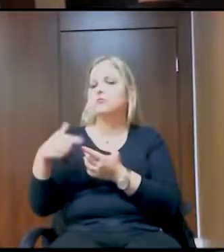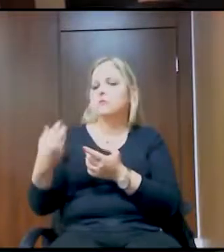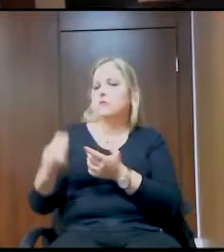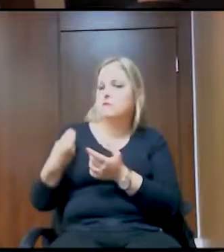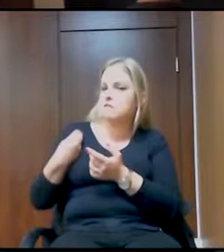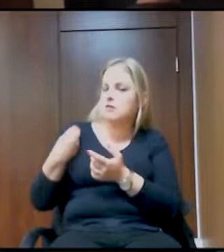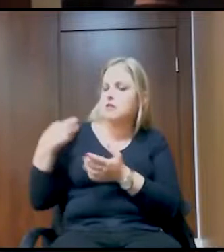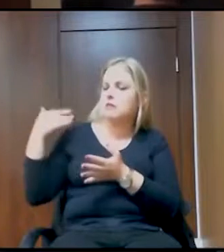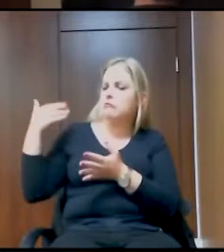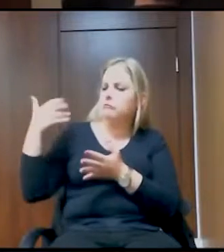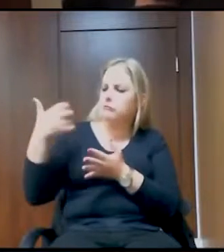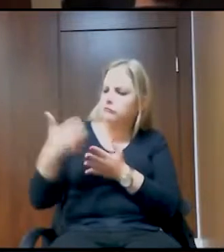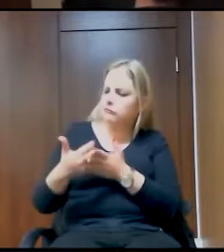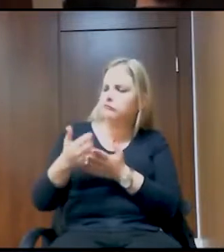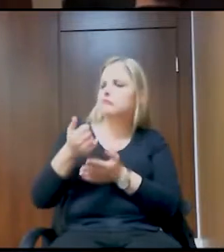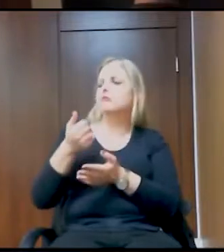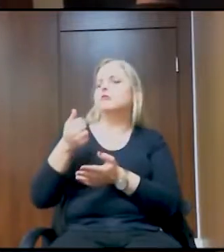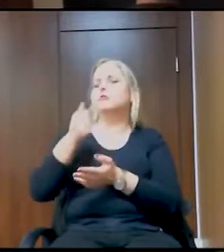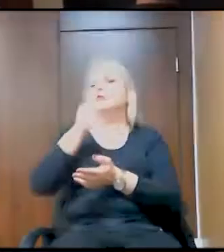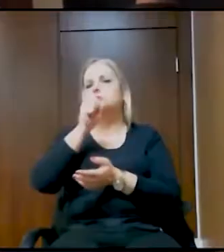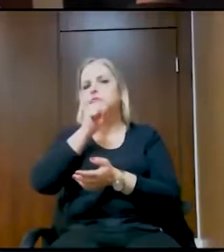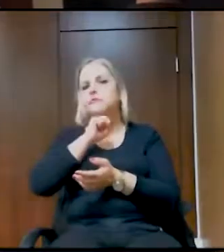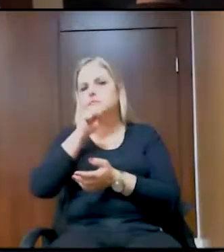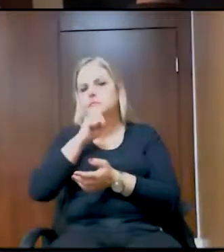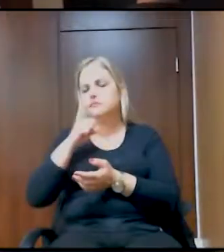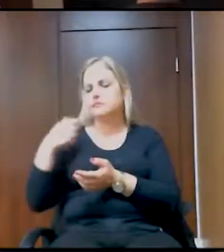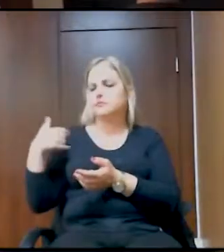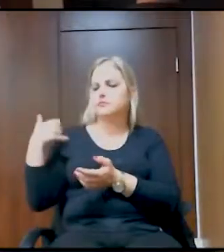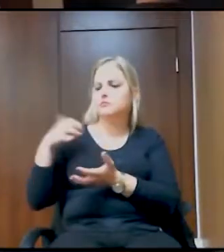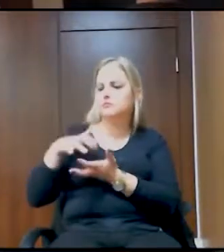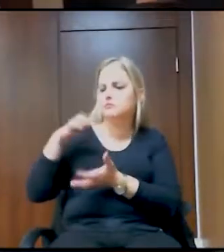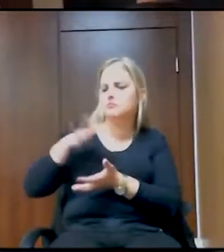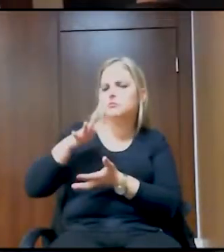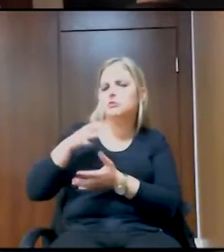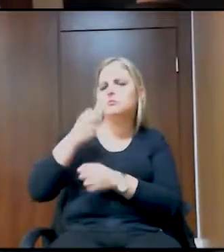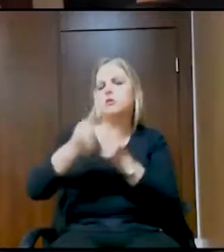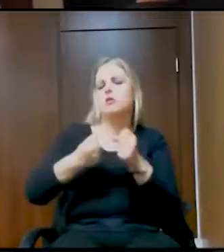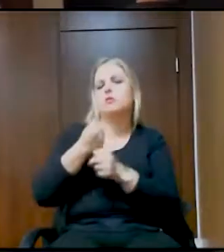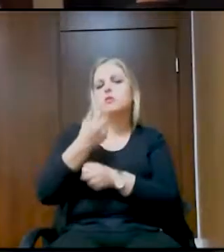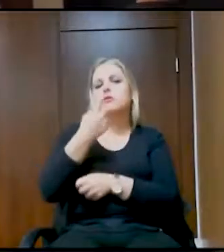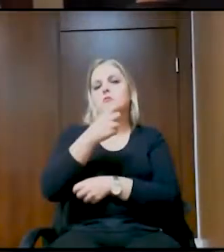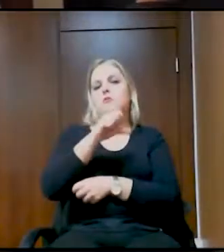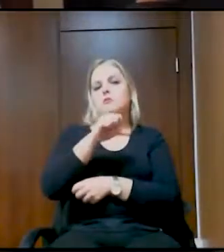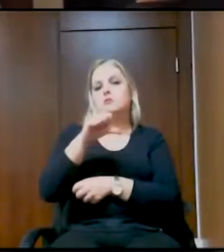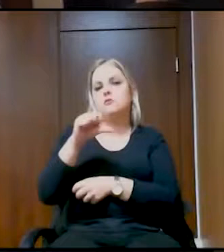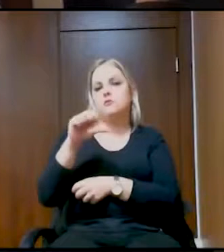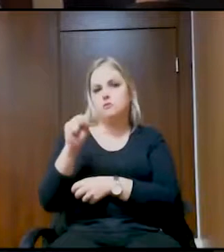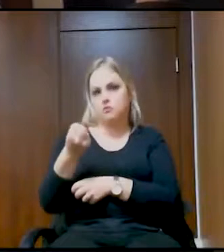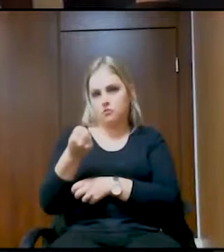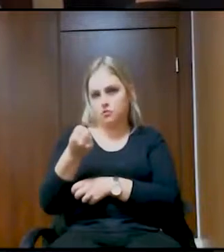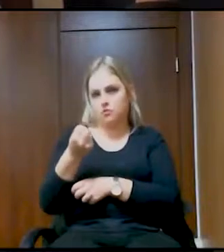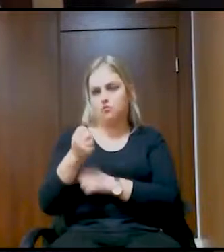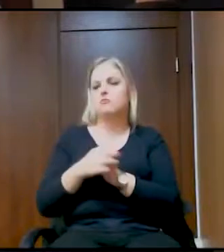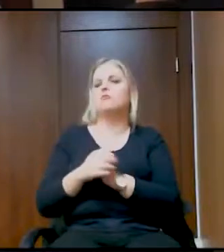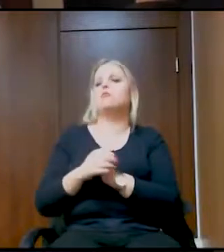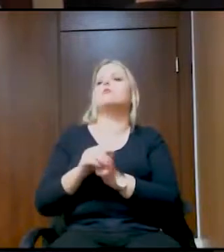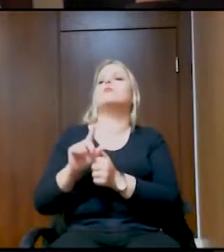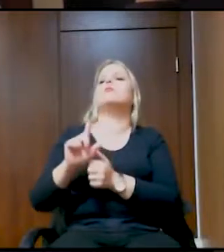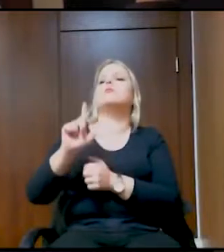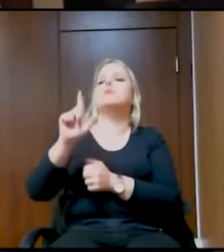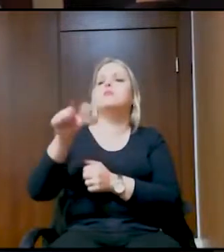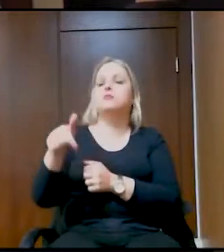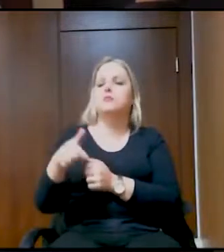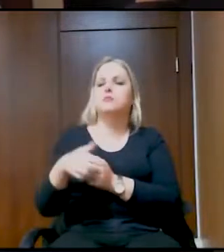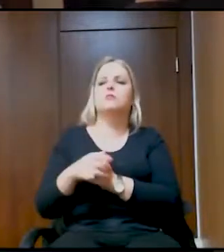idosos, no ano de 1998. né? Depois entrou Dona